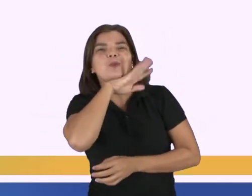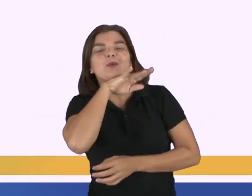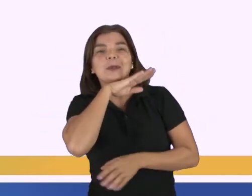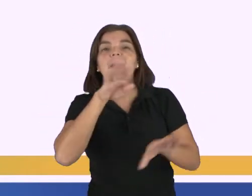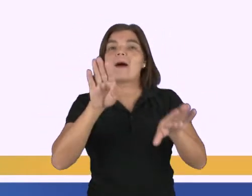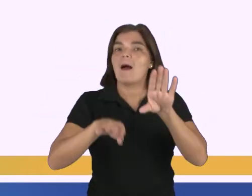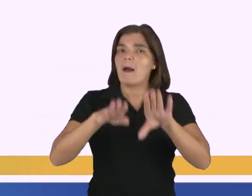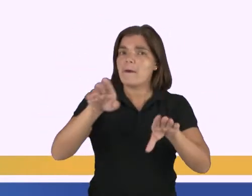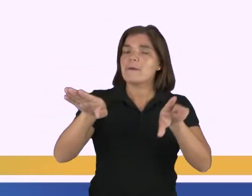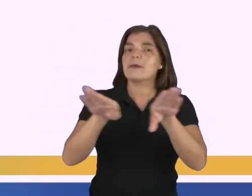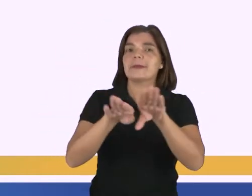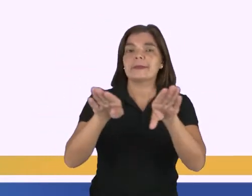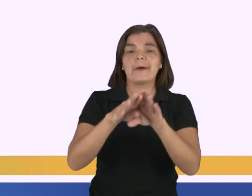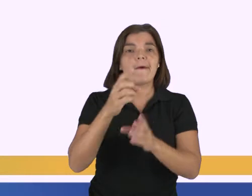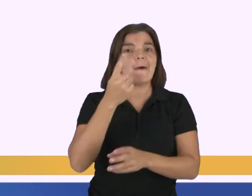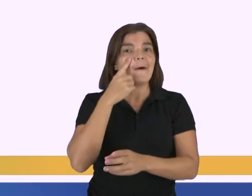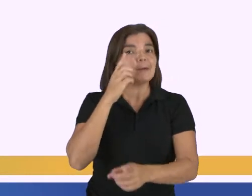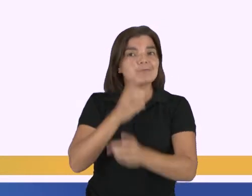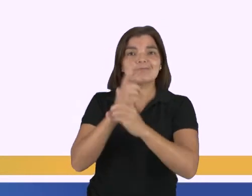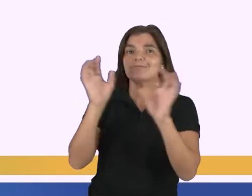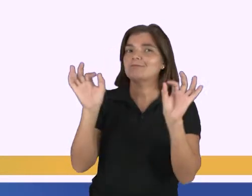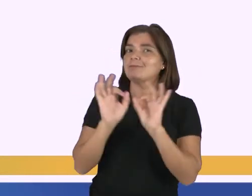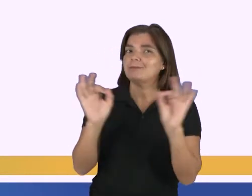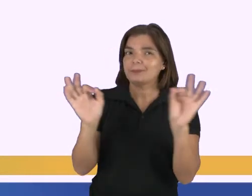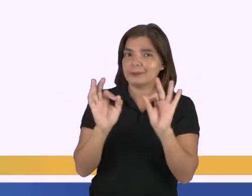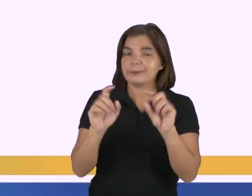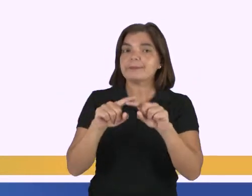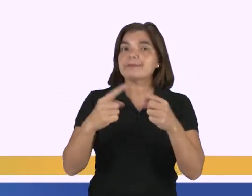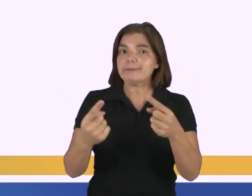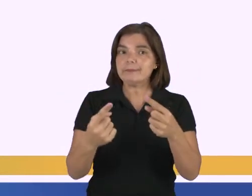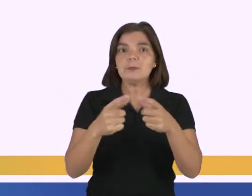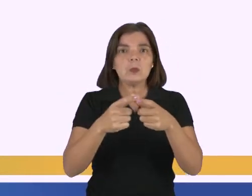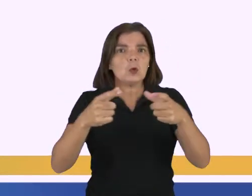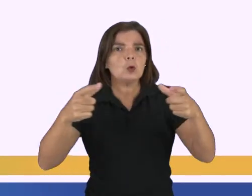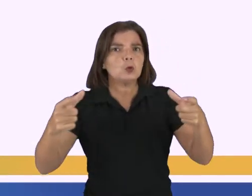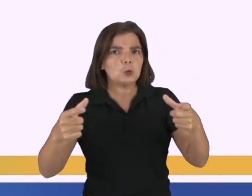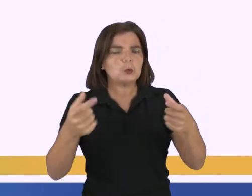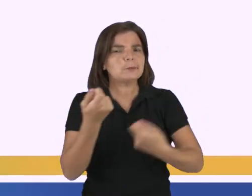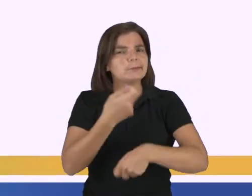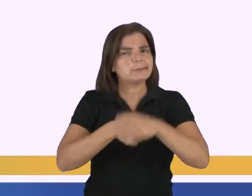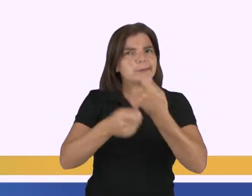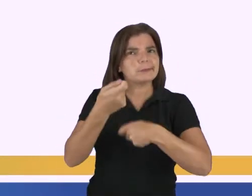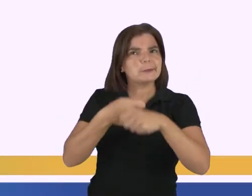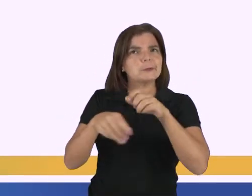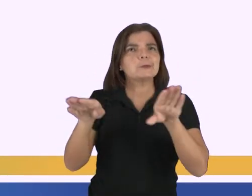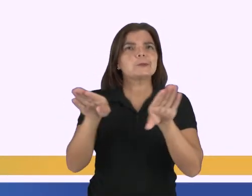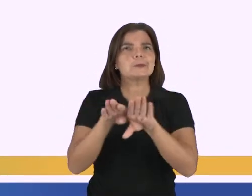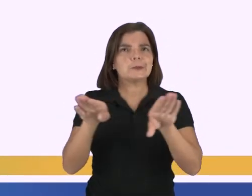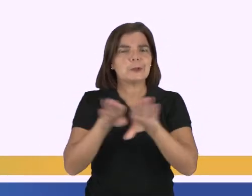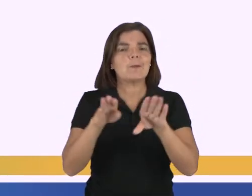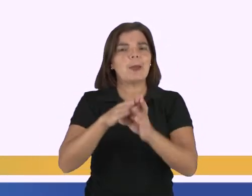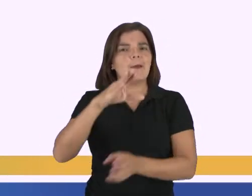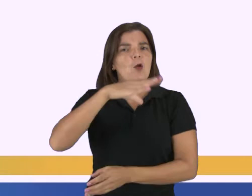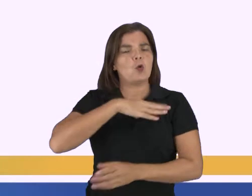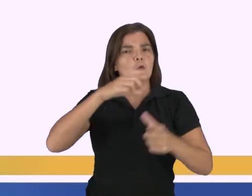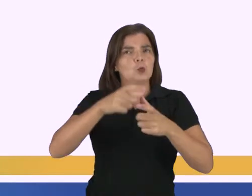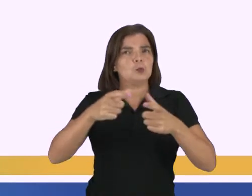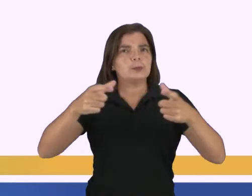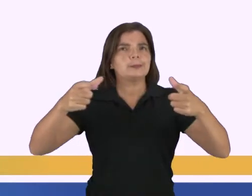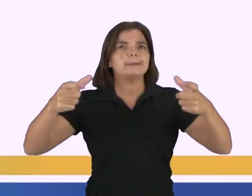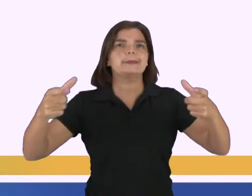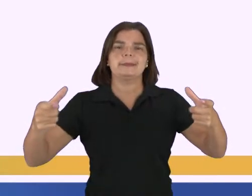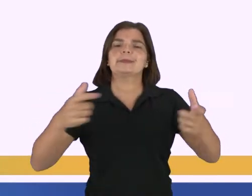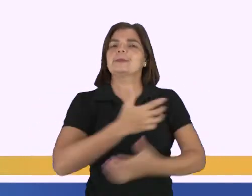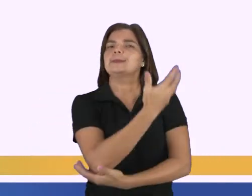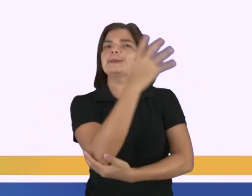muitas delas ainda nem foram descobertas. E a expansão da atividade econômica e o crescimento das cidades sob área